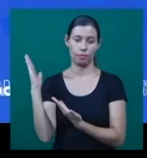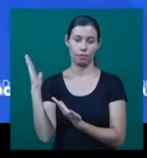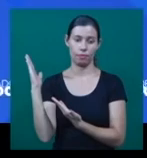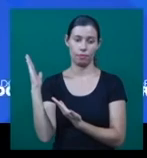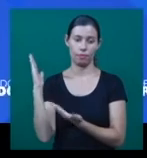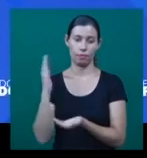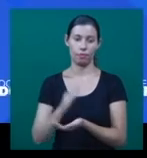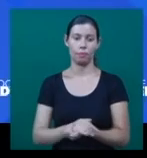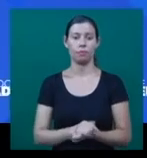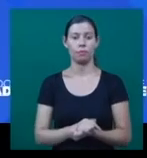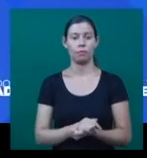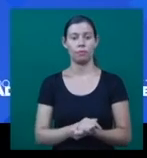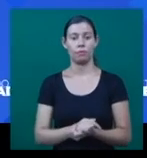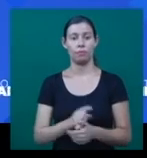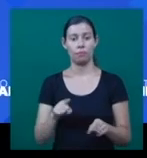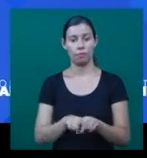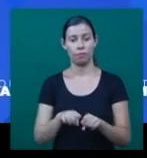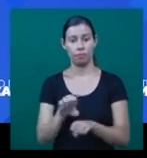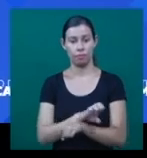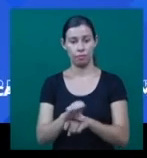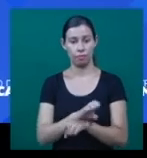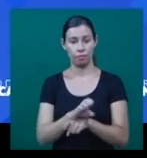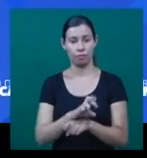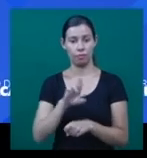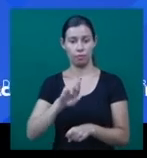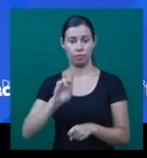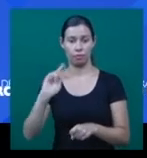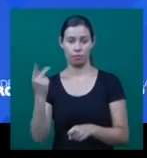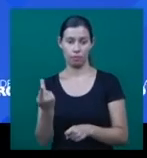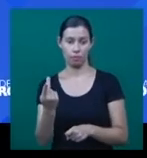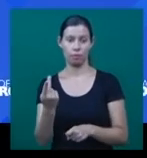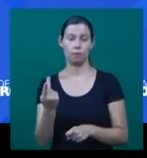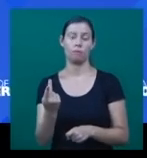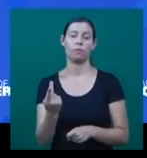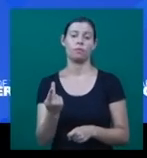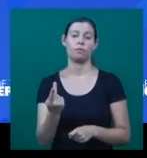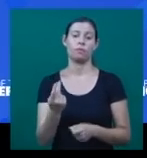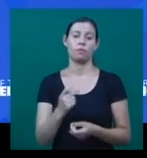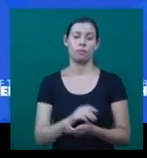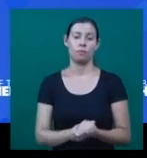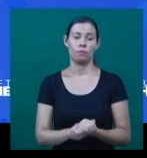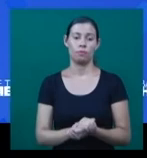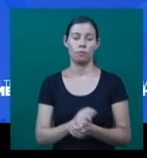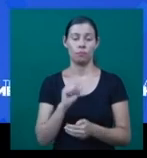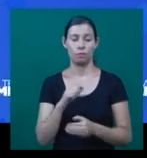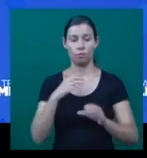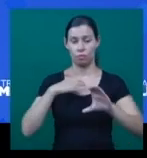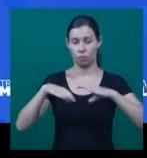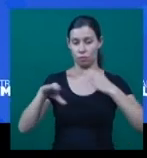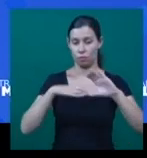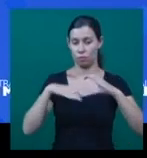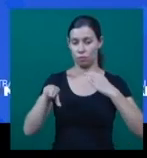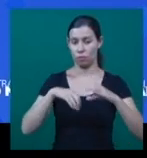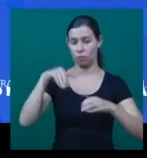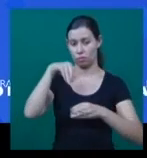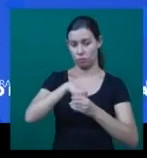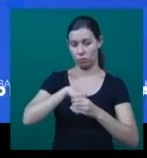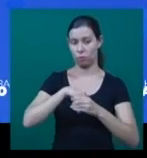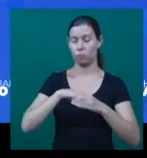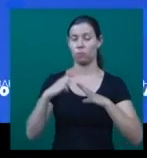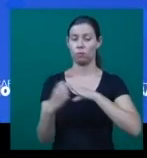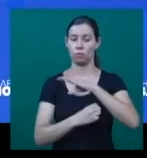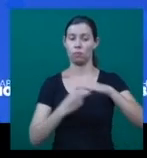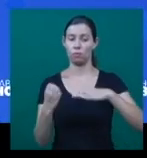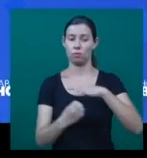cdlestagio01@fundacaocdl.org.br. Tem também vaga para estágio na área de recursos humanos. É para atuar com canais de comunicação interna na empresa.